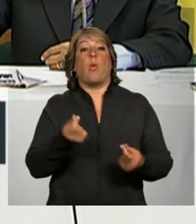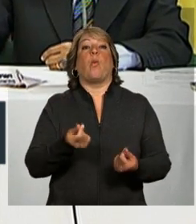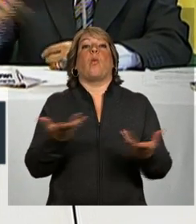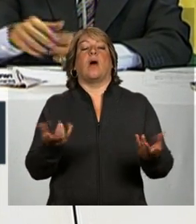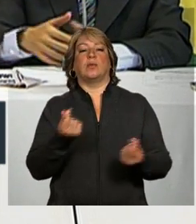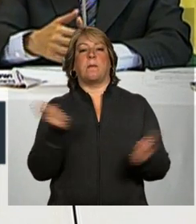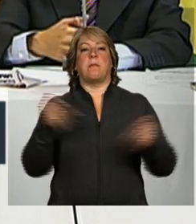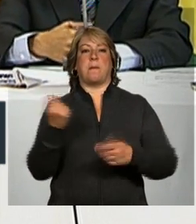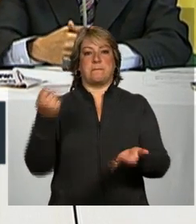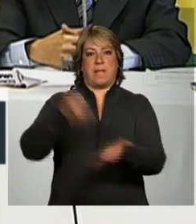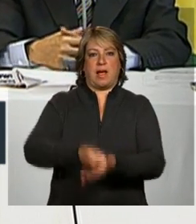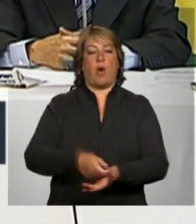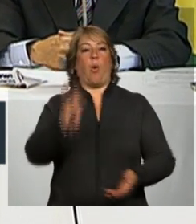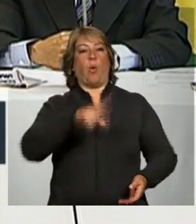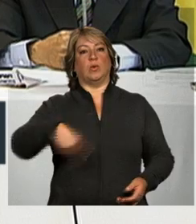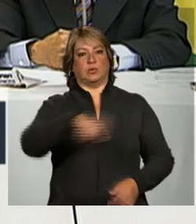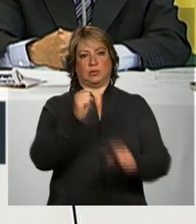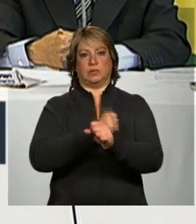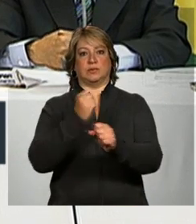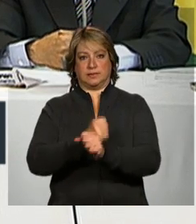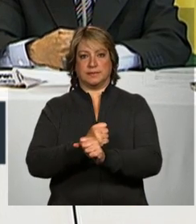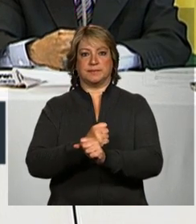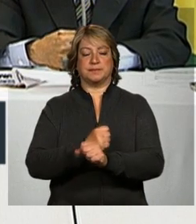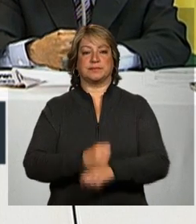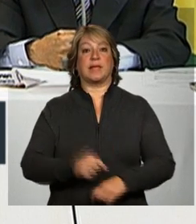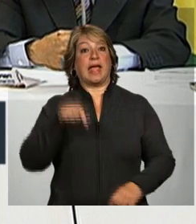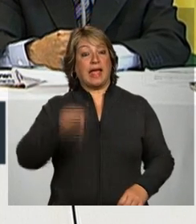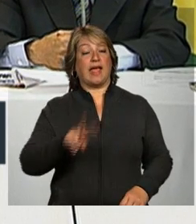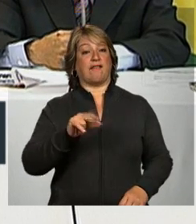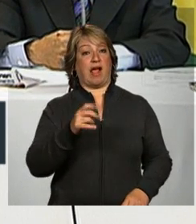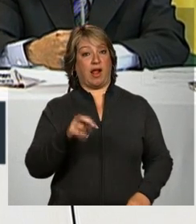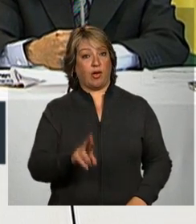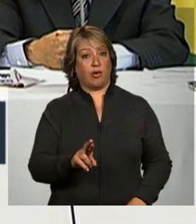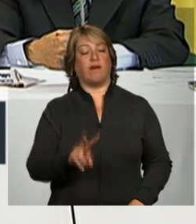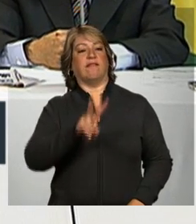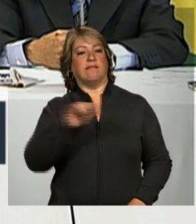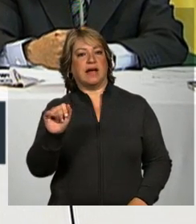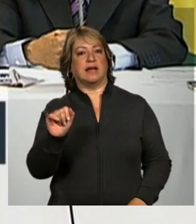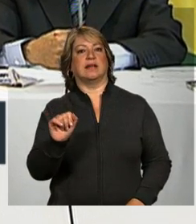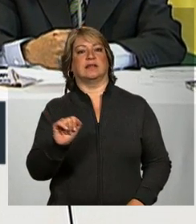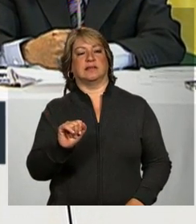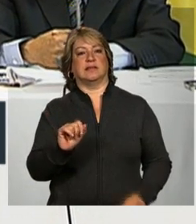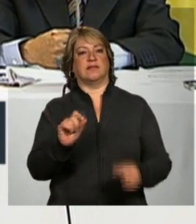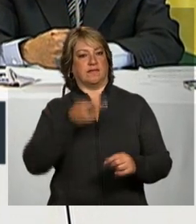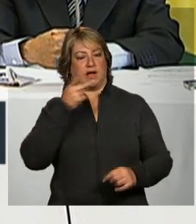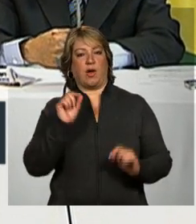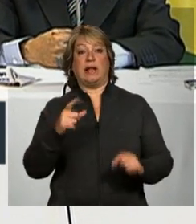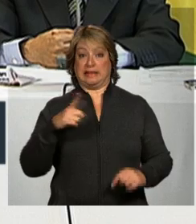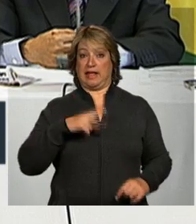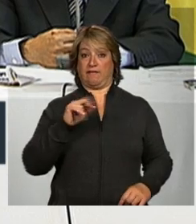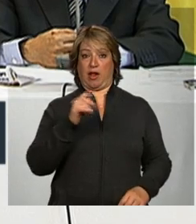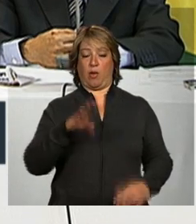pode pagar pelo uso da infraestrutura eh e esse valor ele vai definir nós temos um valor piso um